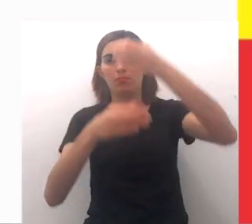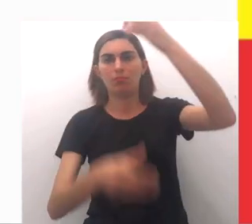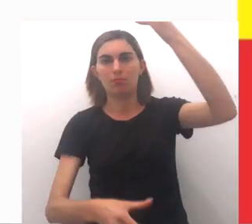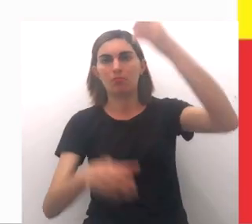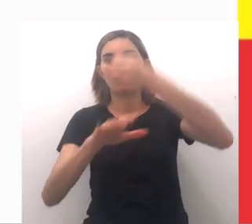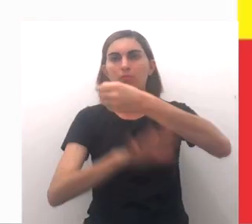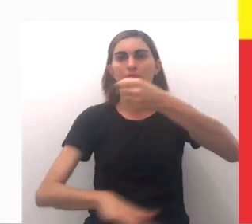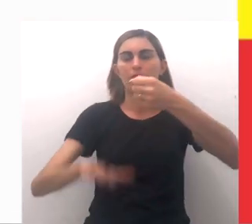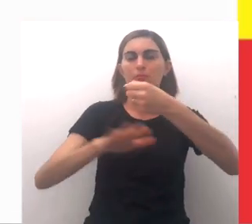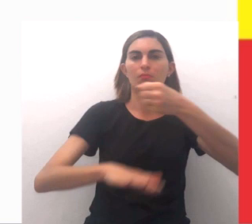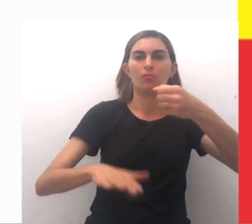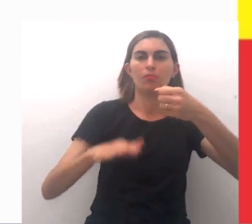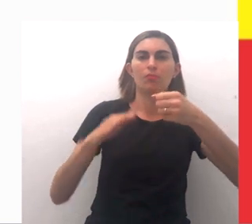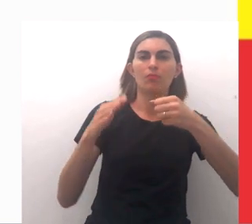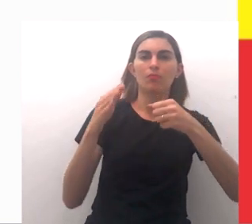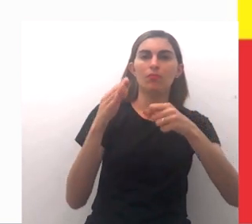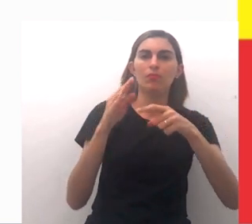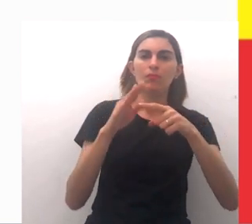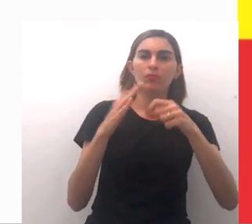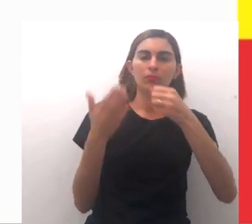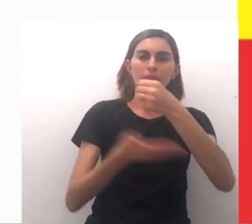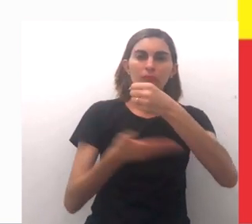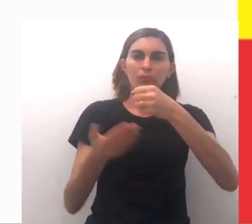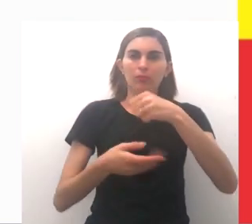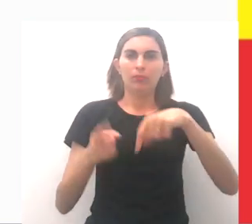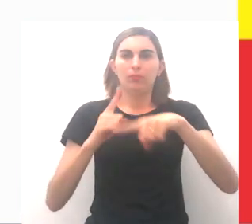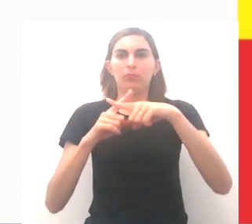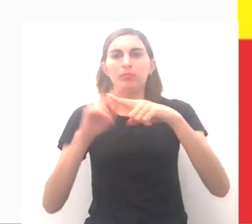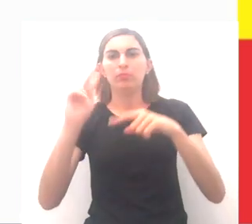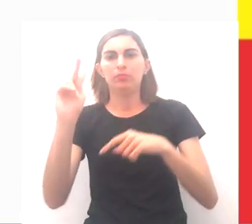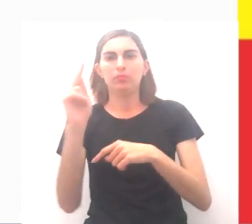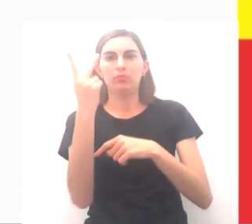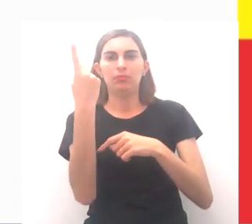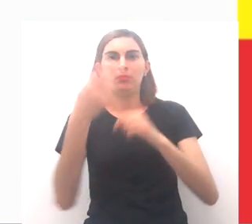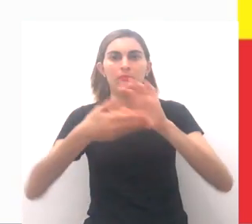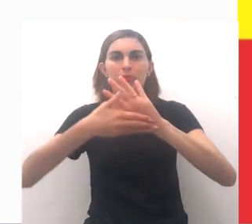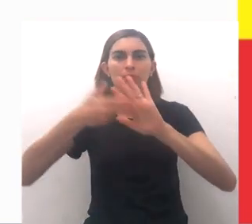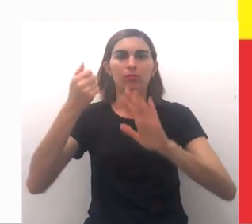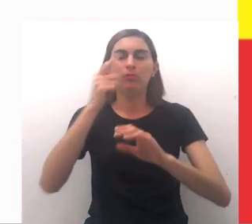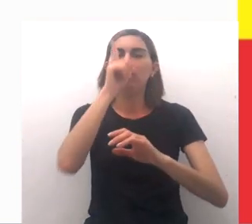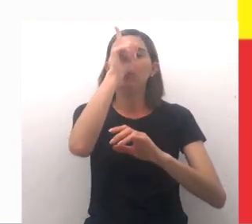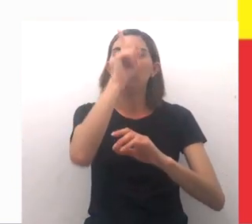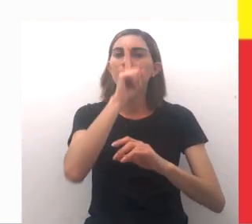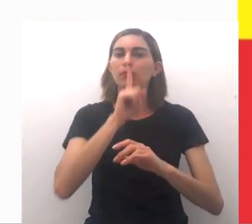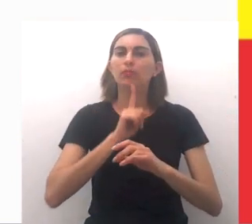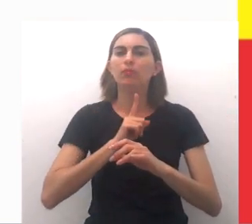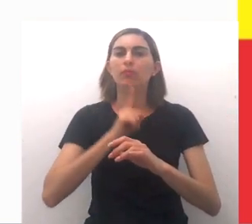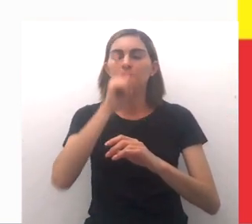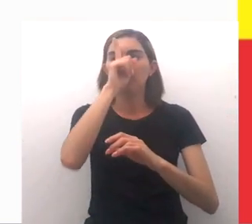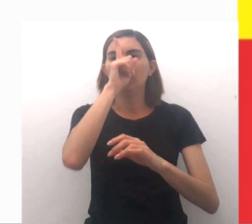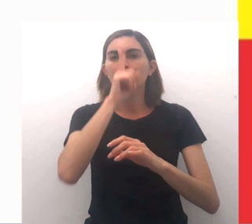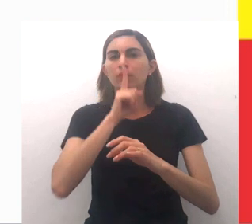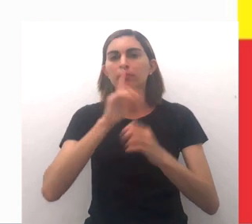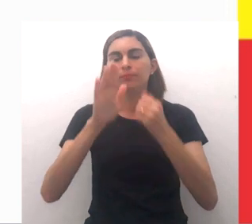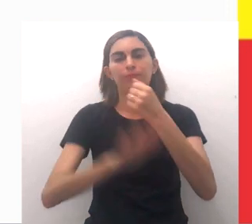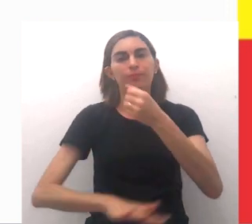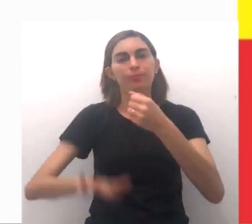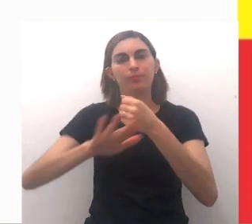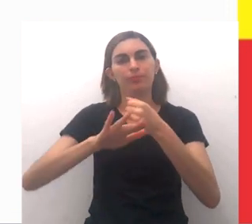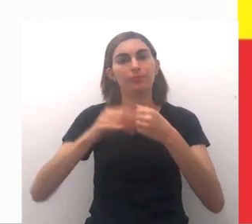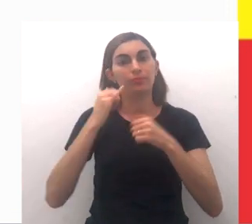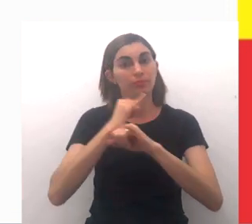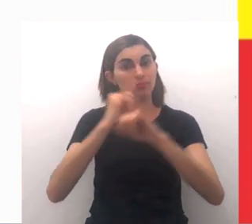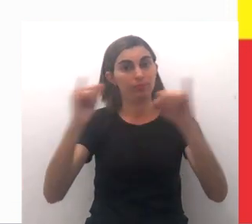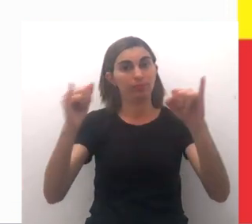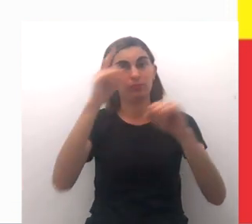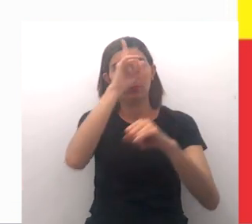vezes a altura. Só que eu vou tirar a base e colocar o volume, nesse caso a área do círculo. Essa informação de